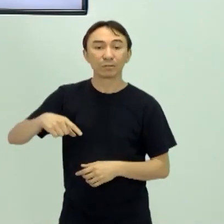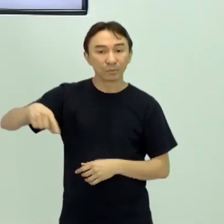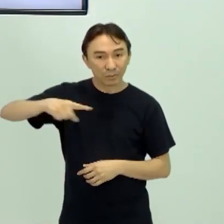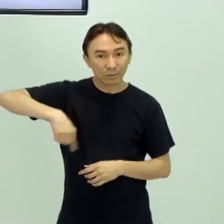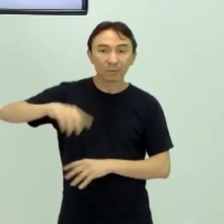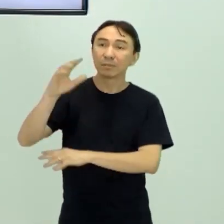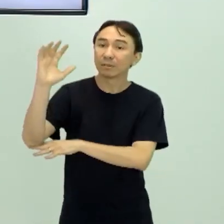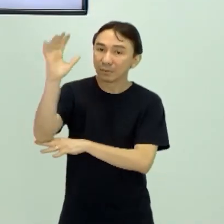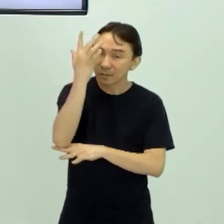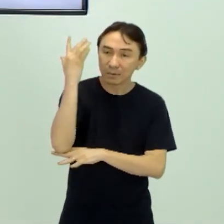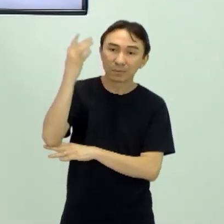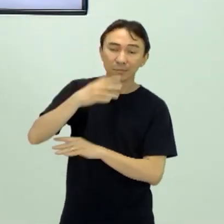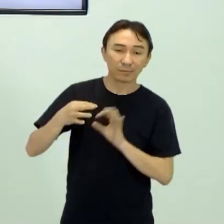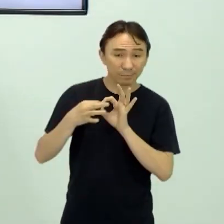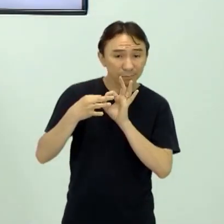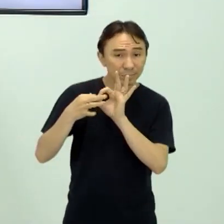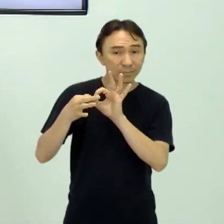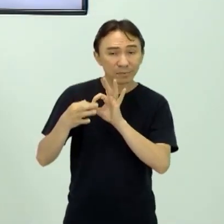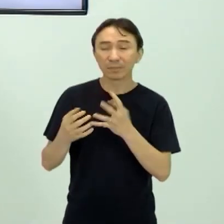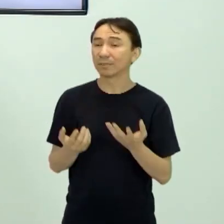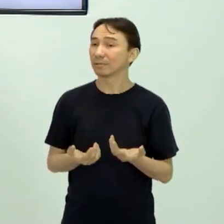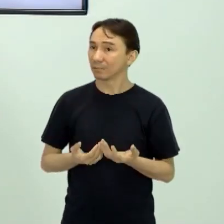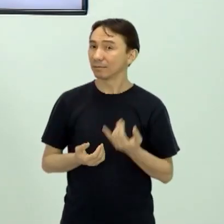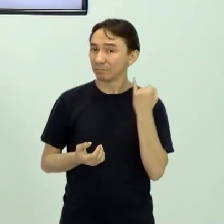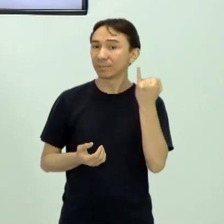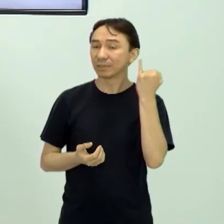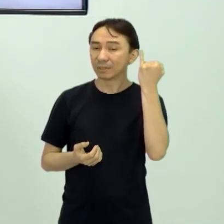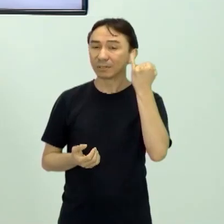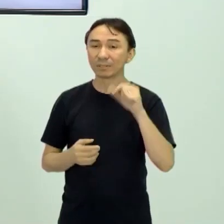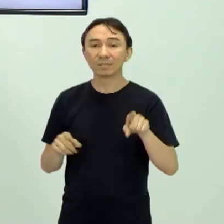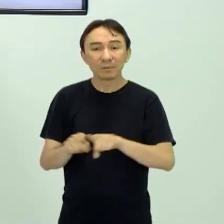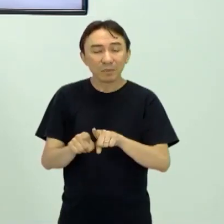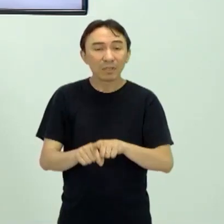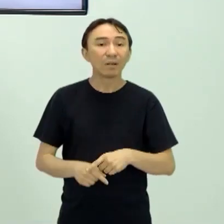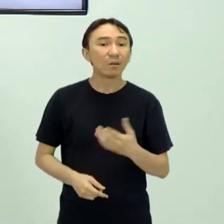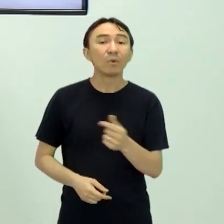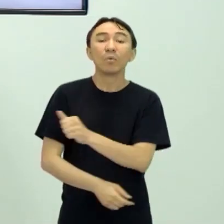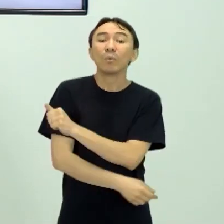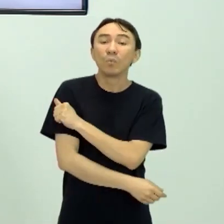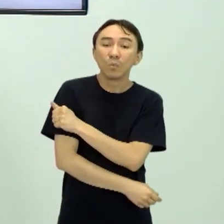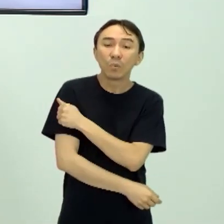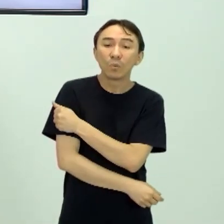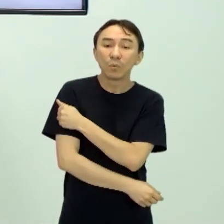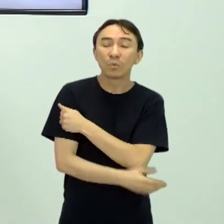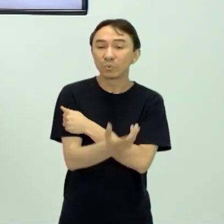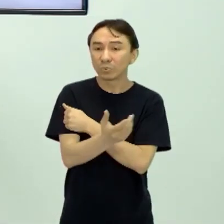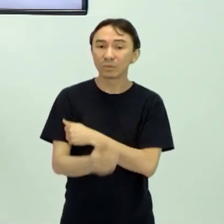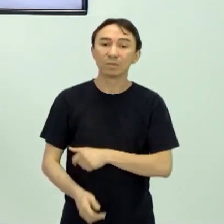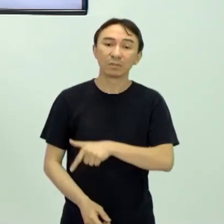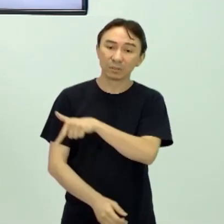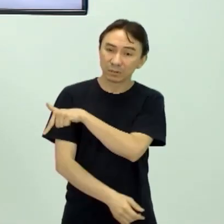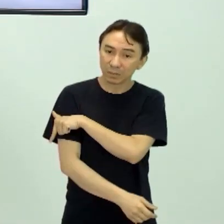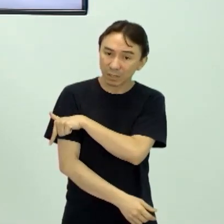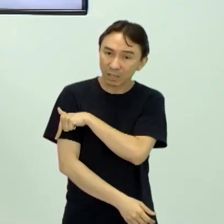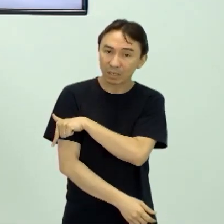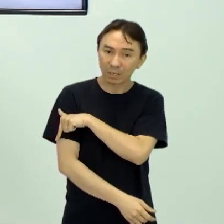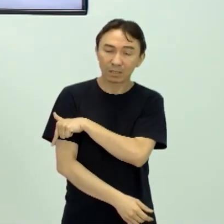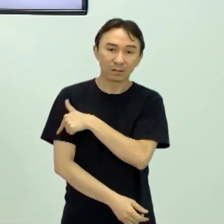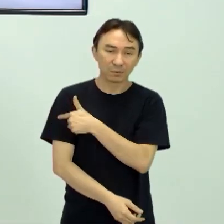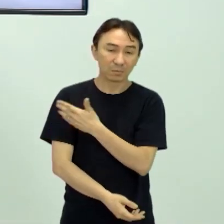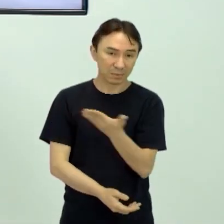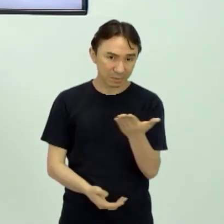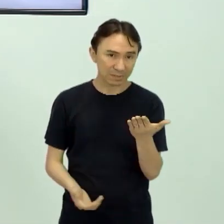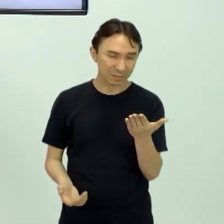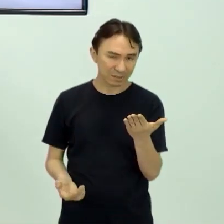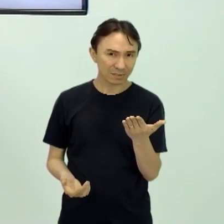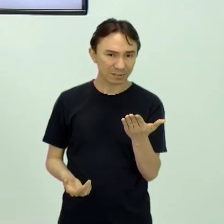e é muito importante mesmo a gente passar isso para os alunos, porque na realidade, né, alunos aí do 7º ano, do ensino fundamental,